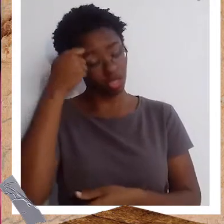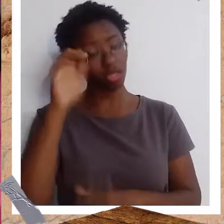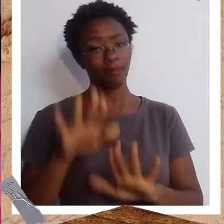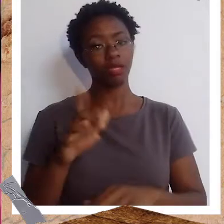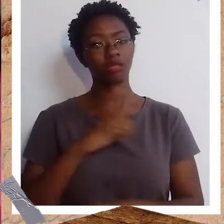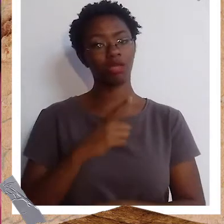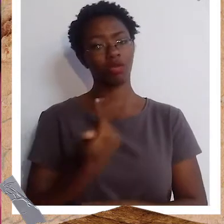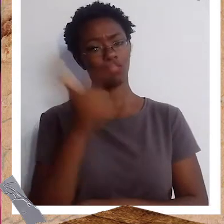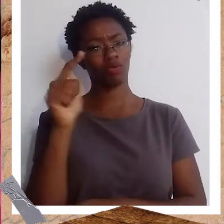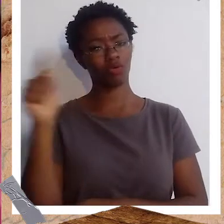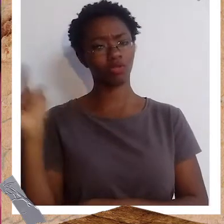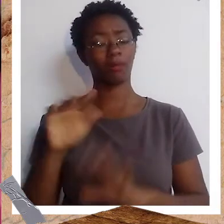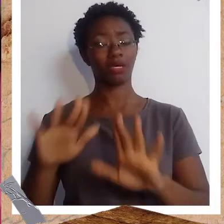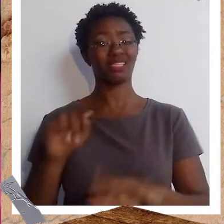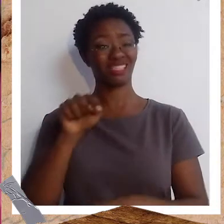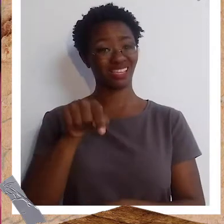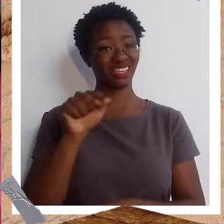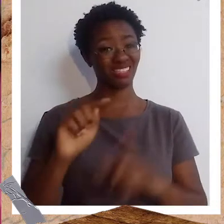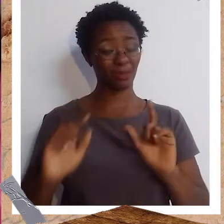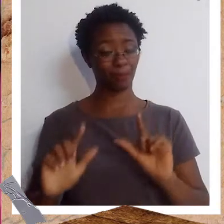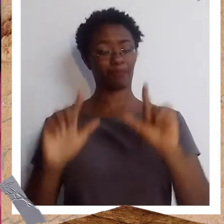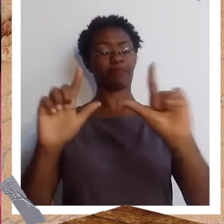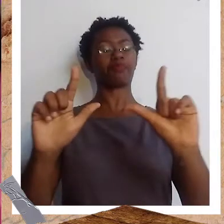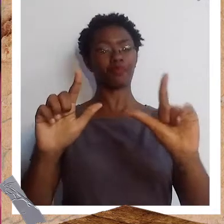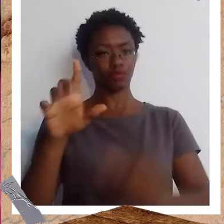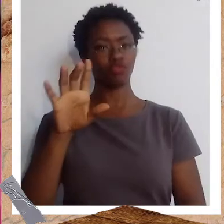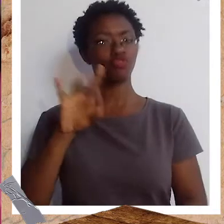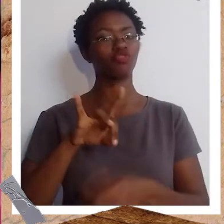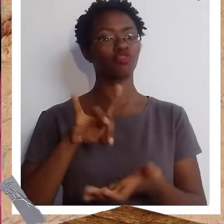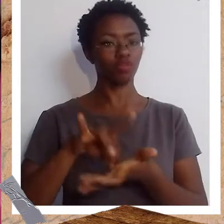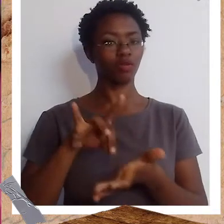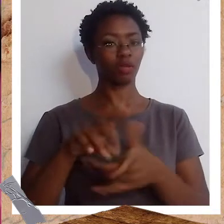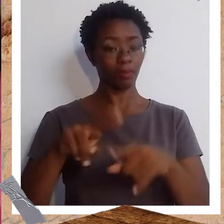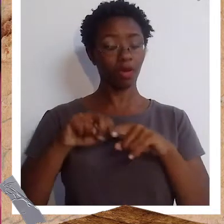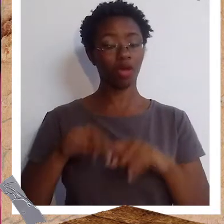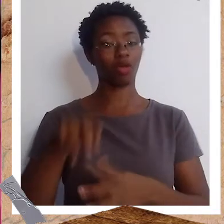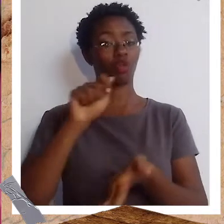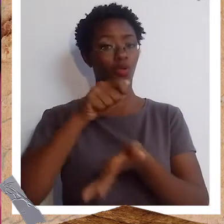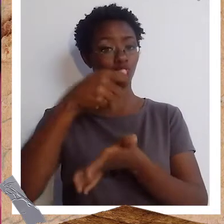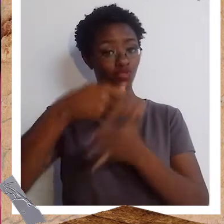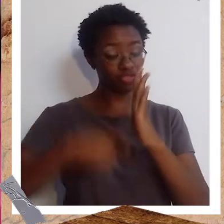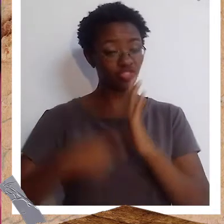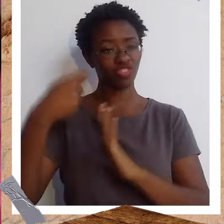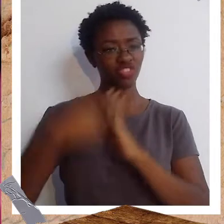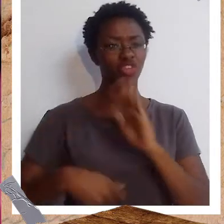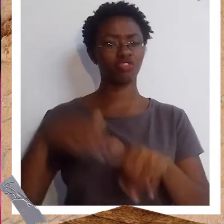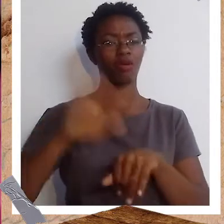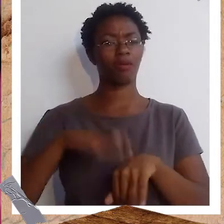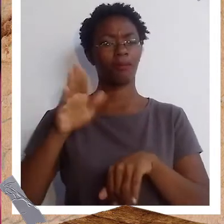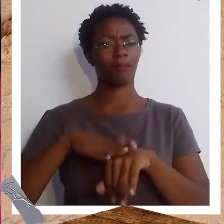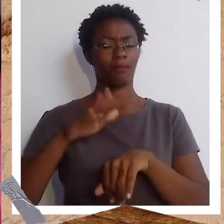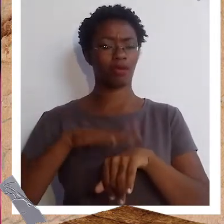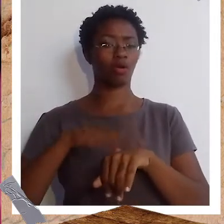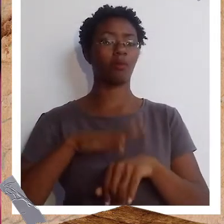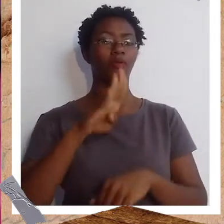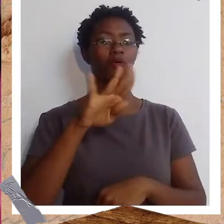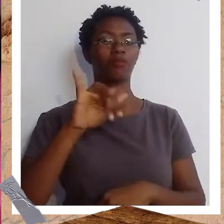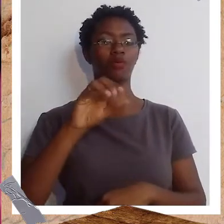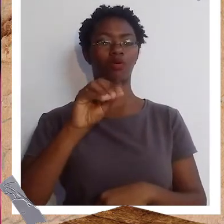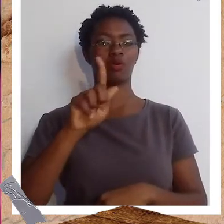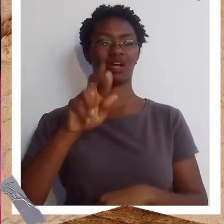essa eu destacaria com muito ênfase, mesmo porque a questão da Carolina ter um texto autobiográfico, né, um dos textos que não está com esse aqui, não é o diário, é um